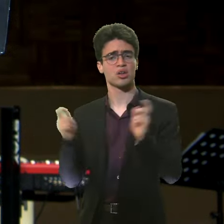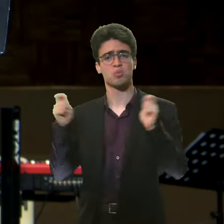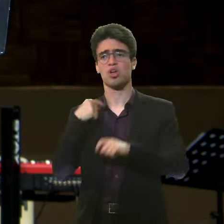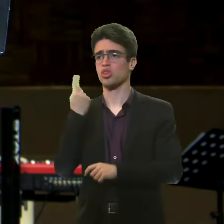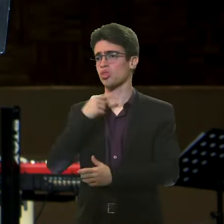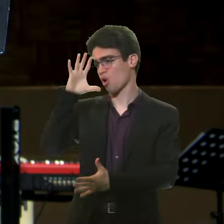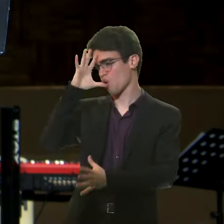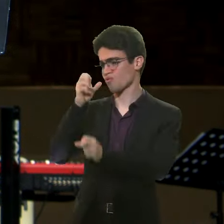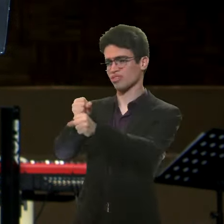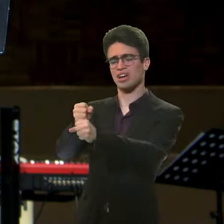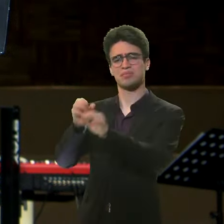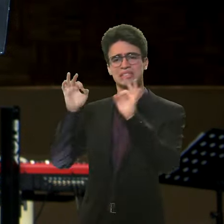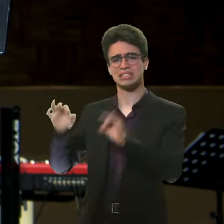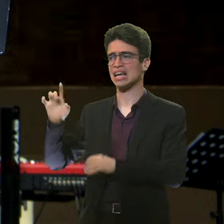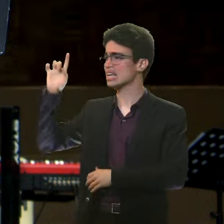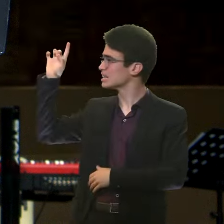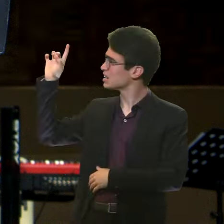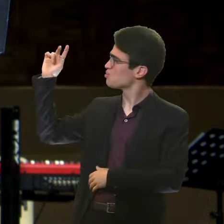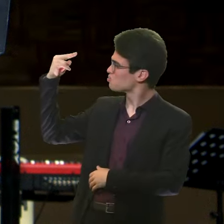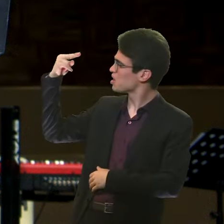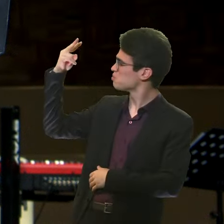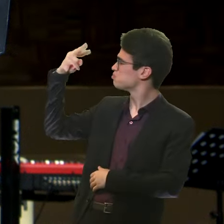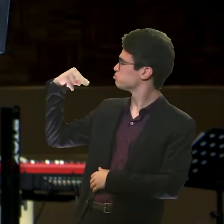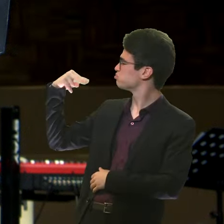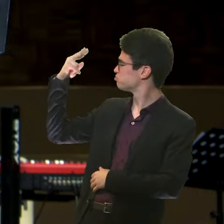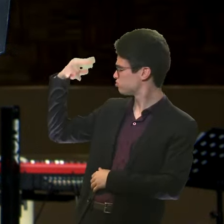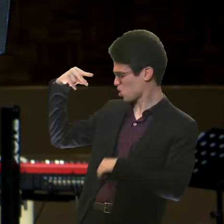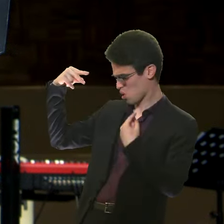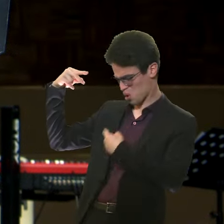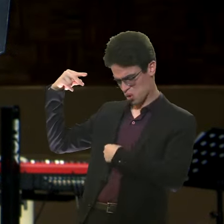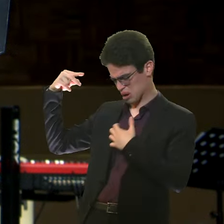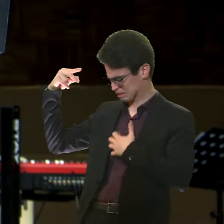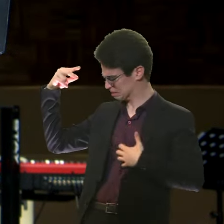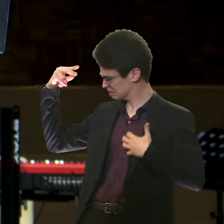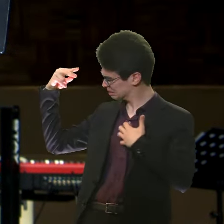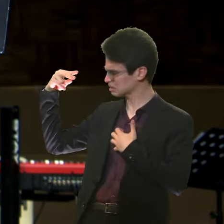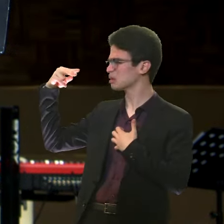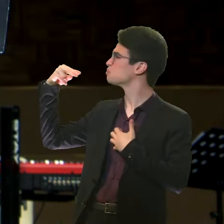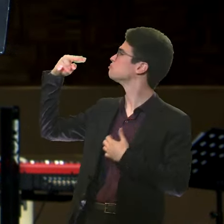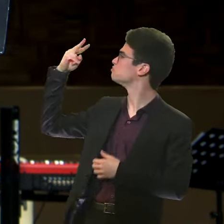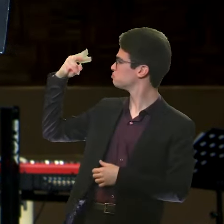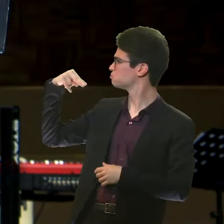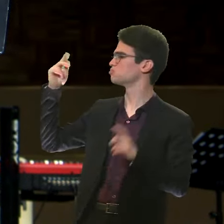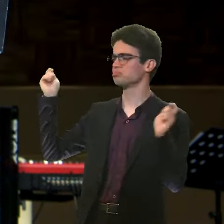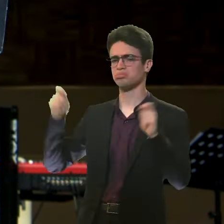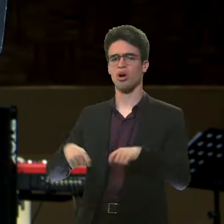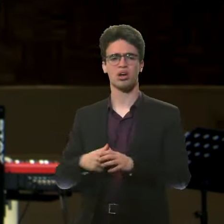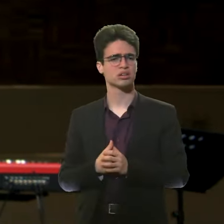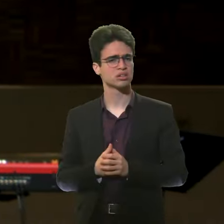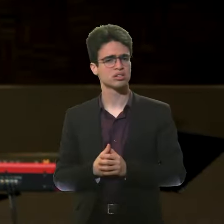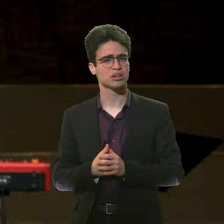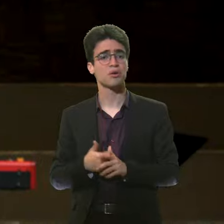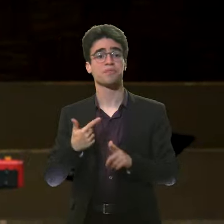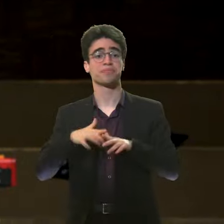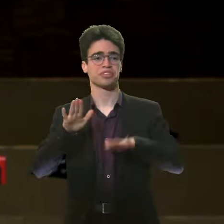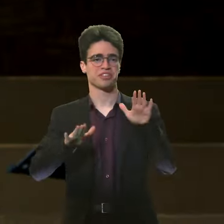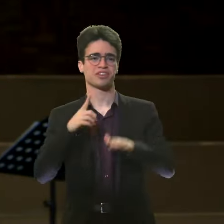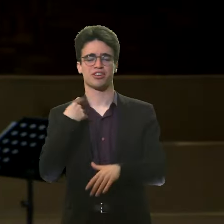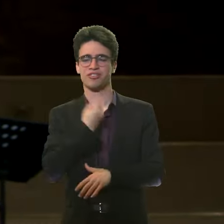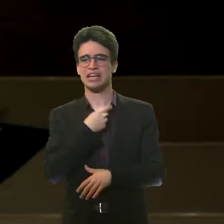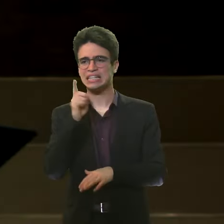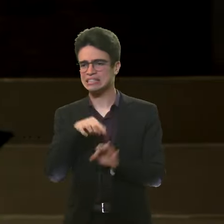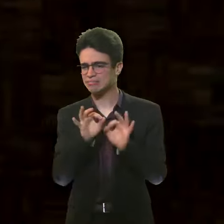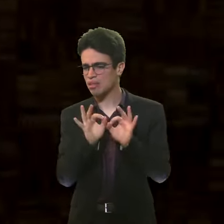ouve até as mais profundas angústias dos nossos corações. Por vezes a gente é meio superficial, né? Não sei se já aconteceu com